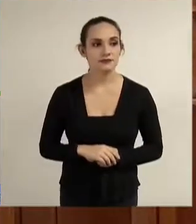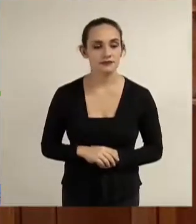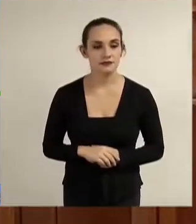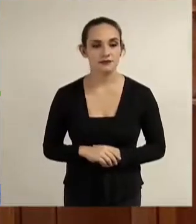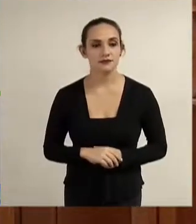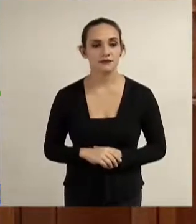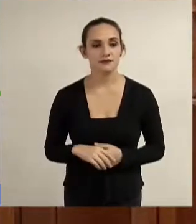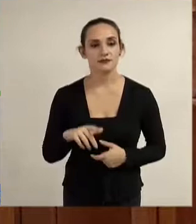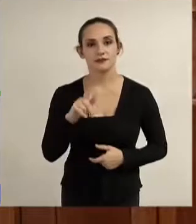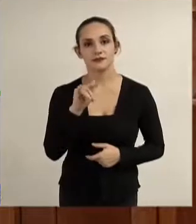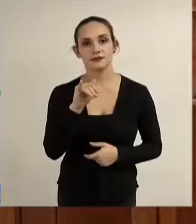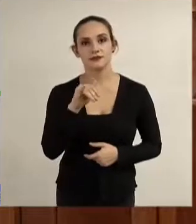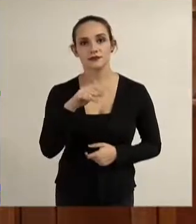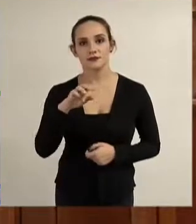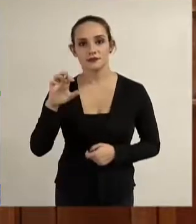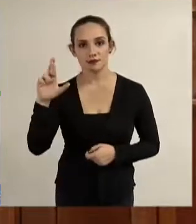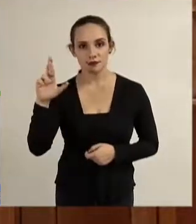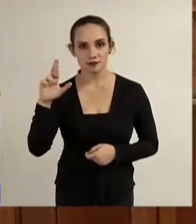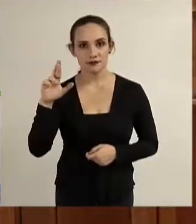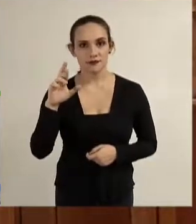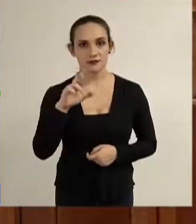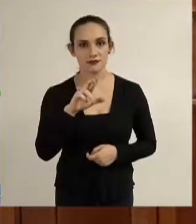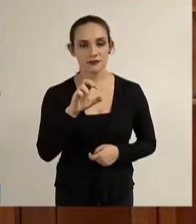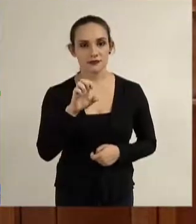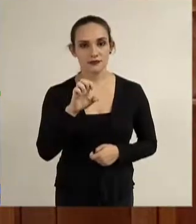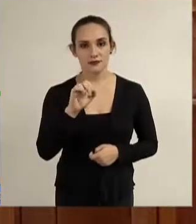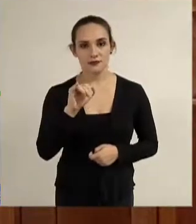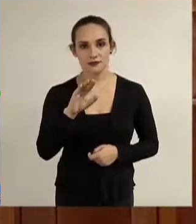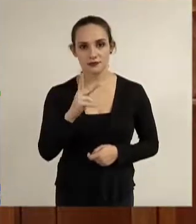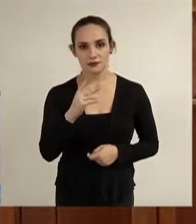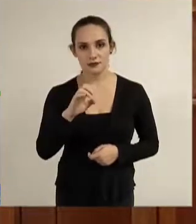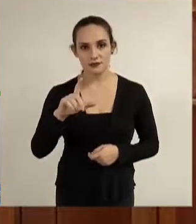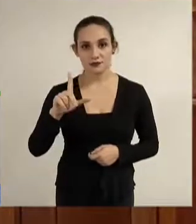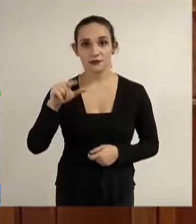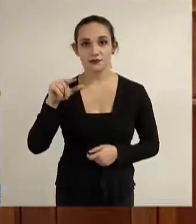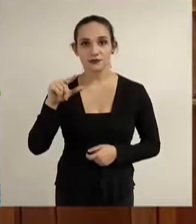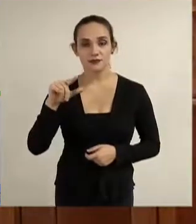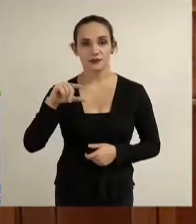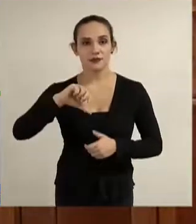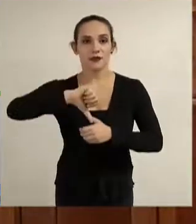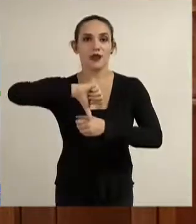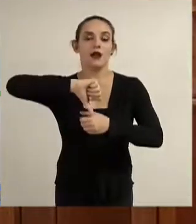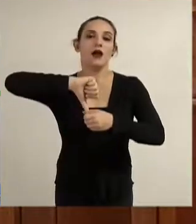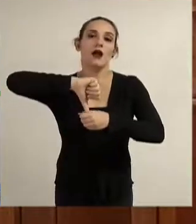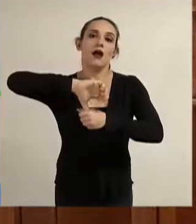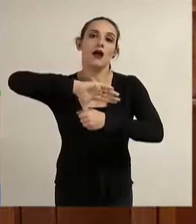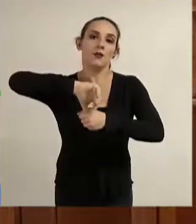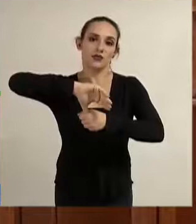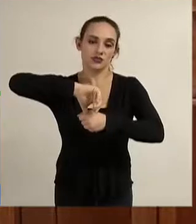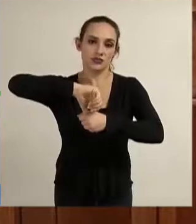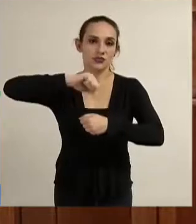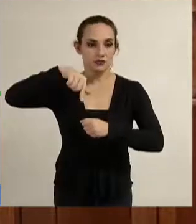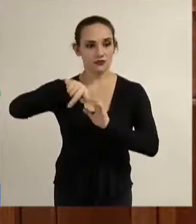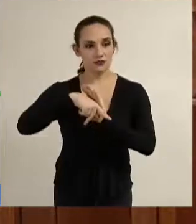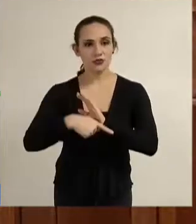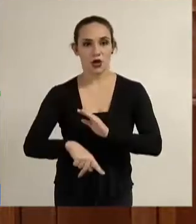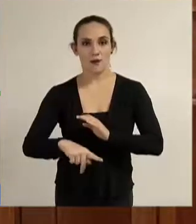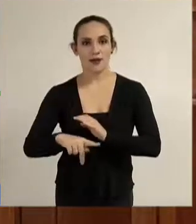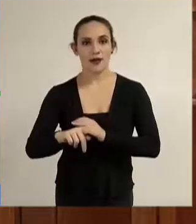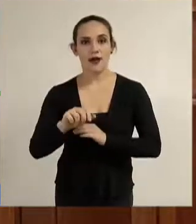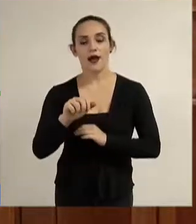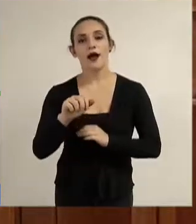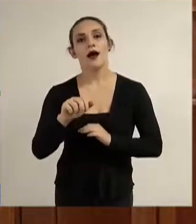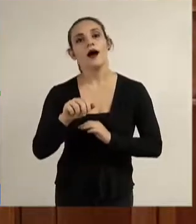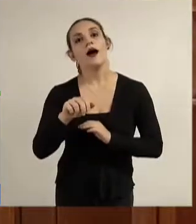Giner Reichel, ela que é embaixadora da Áustria aqui no Brasil, que na